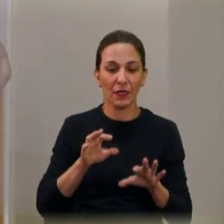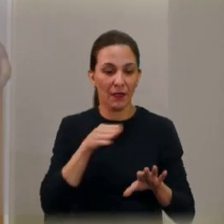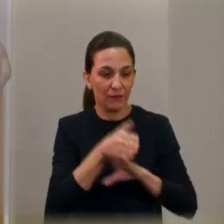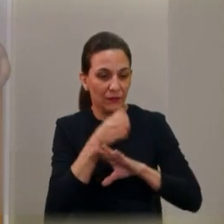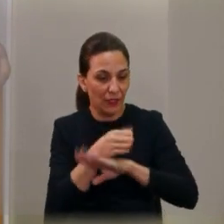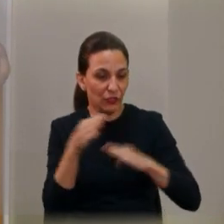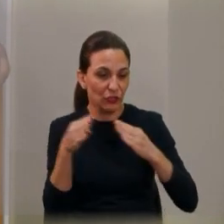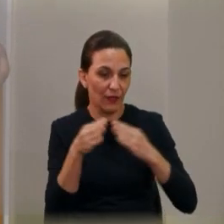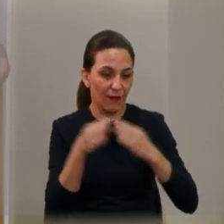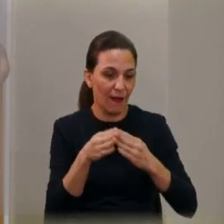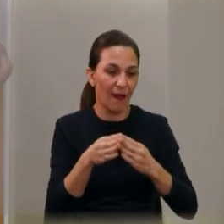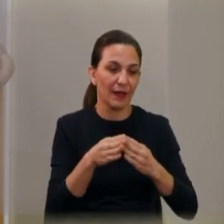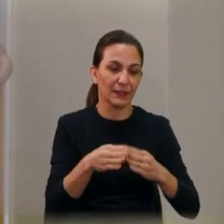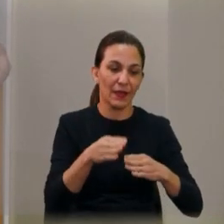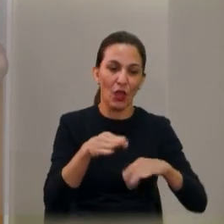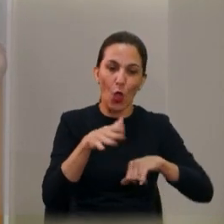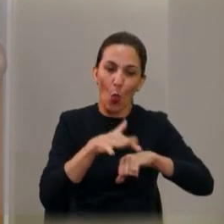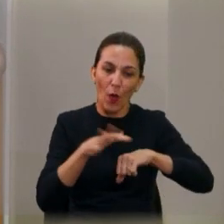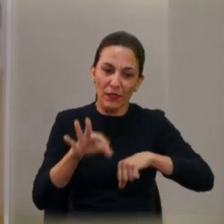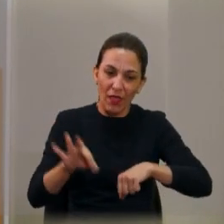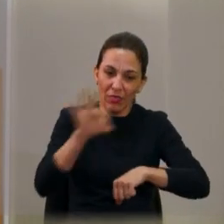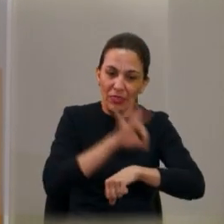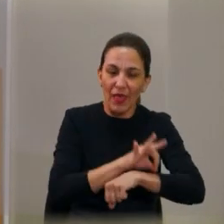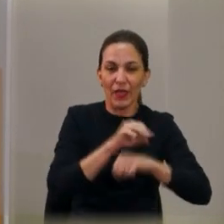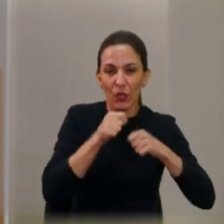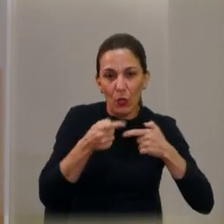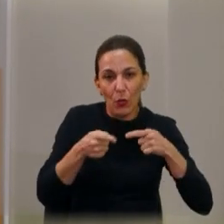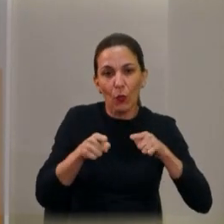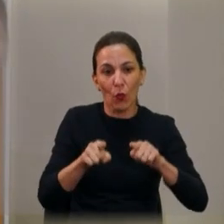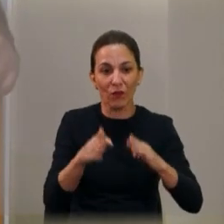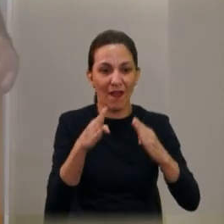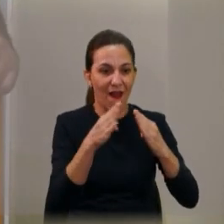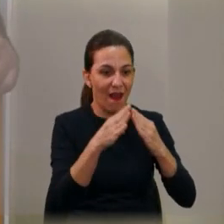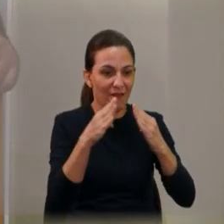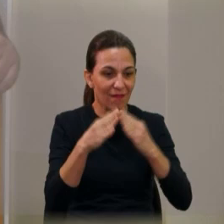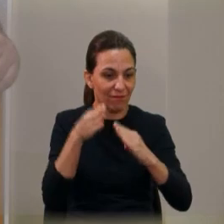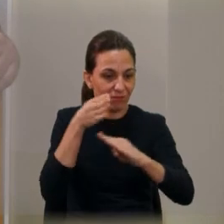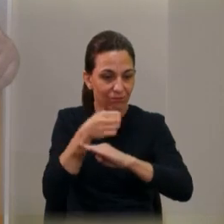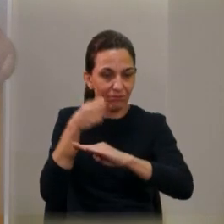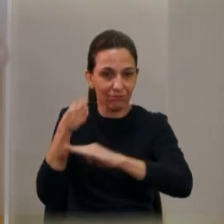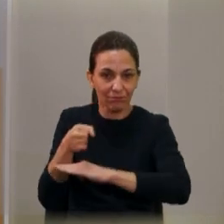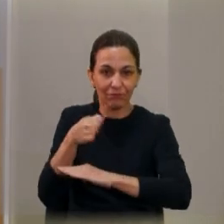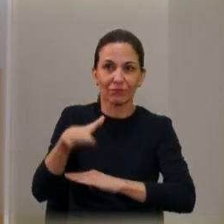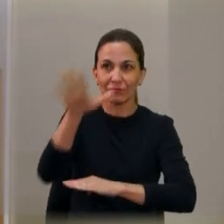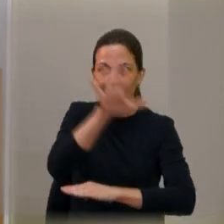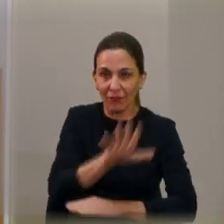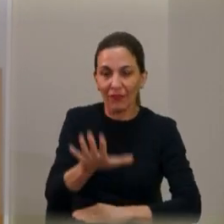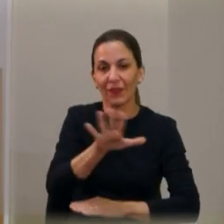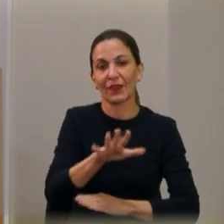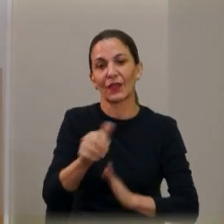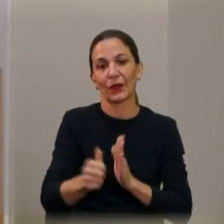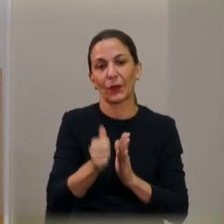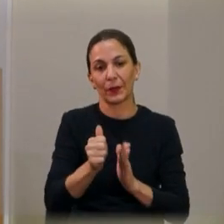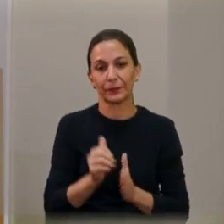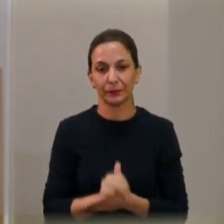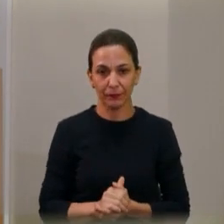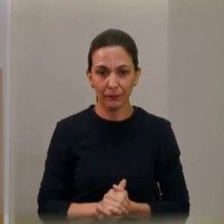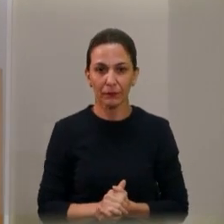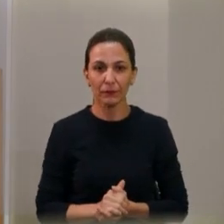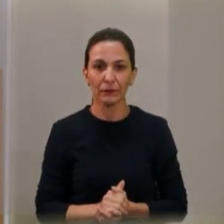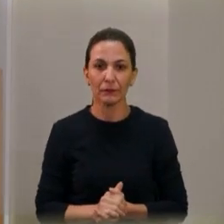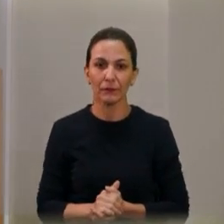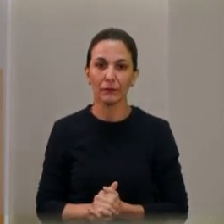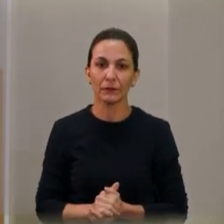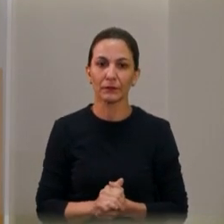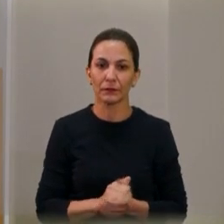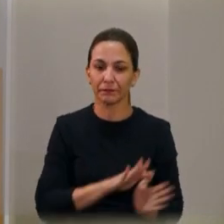no combate à dengue em acompanhar as famílias de casa em casa em torno do território da nossa cidade e para fechar